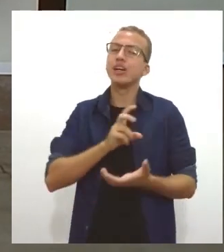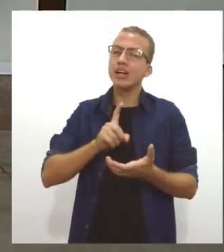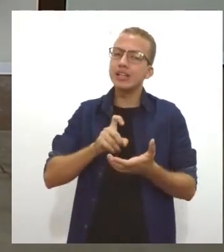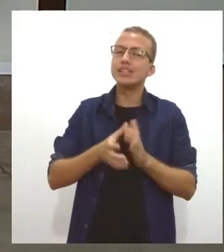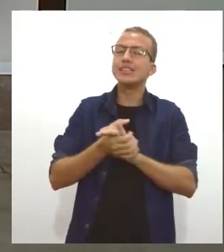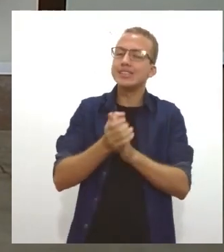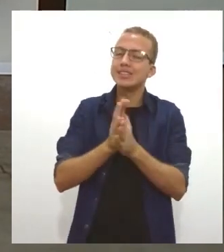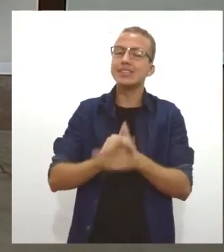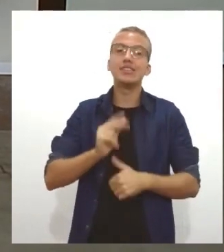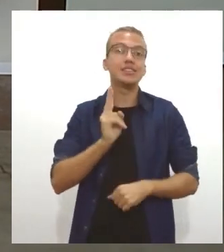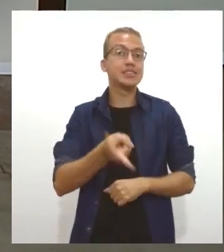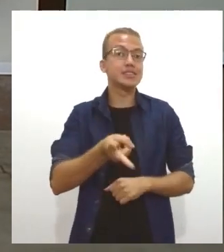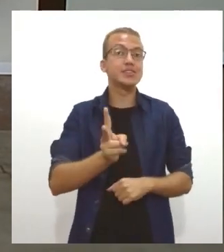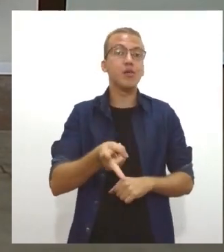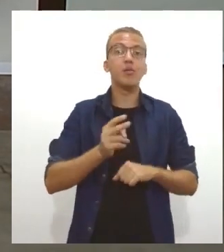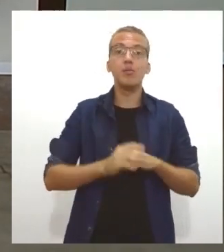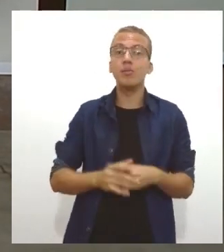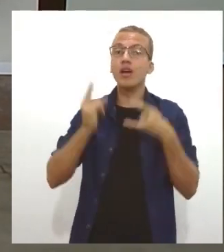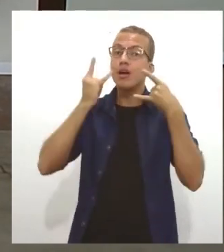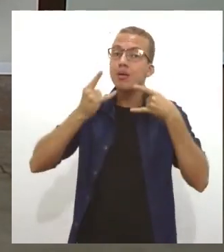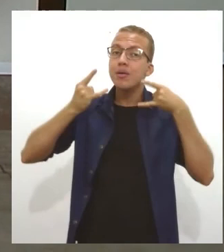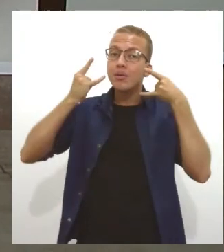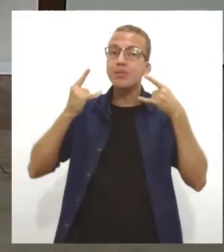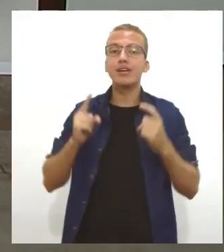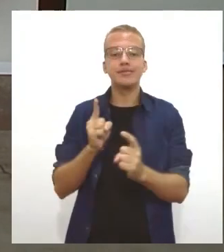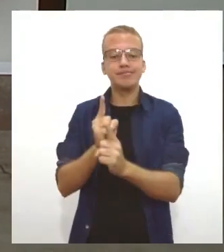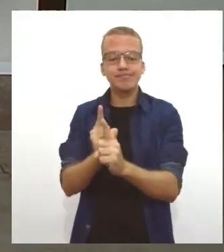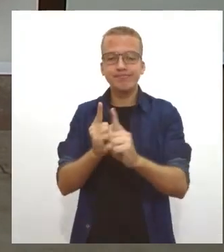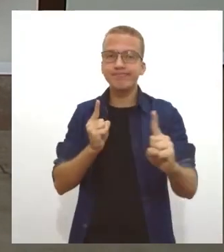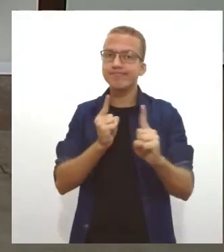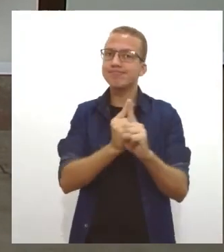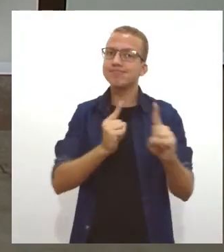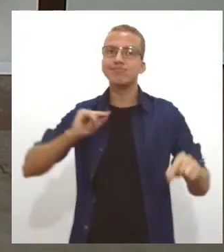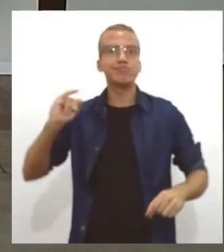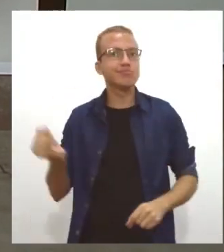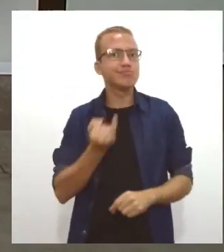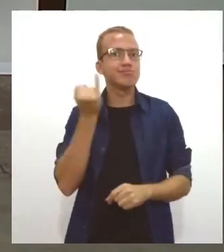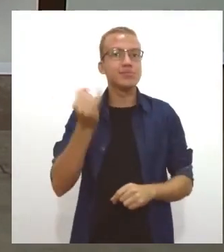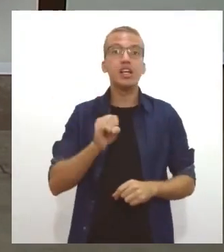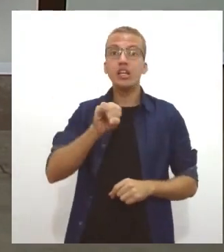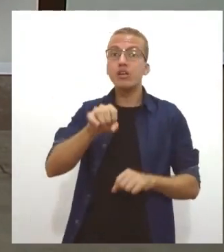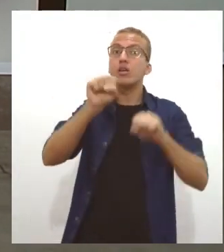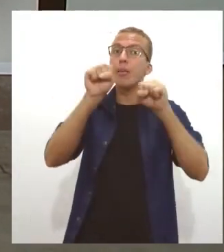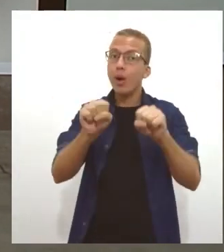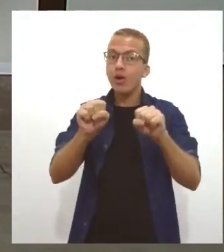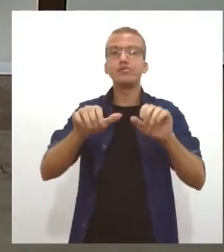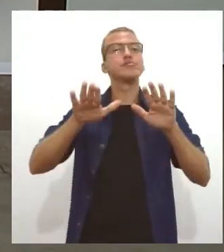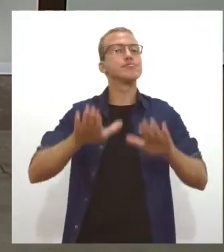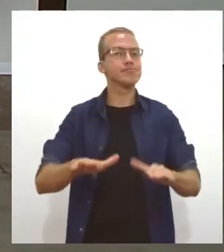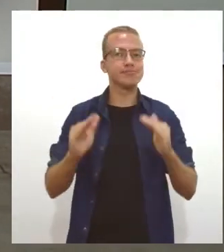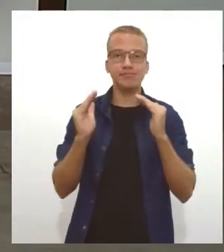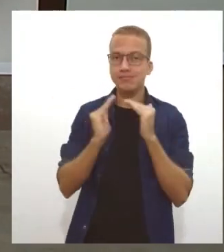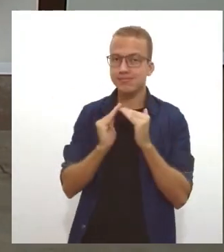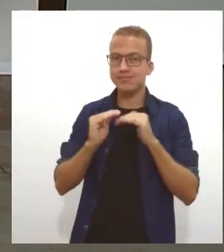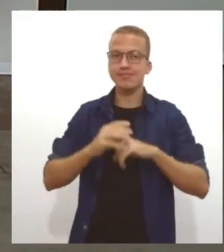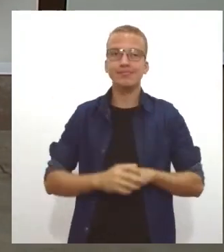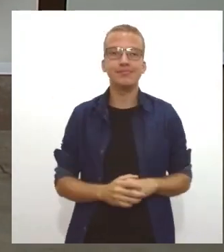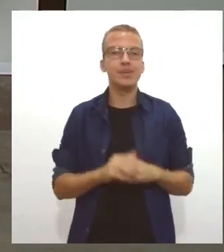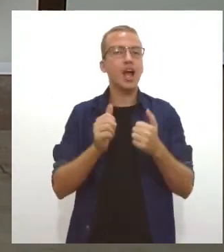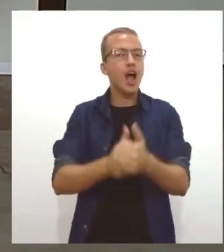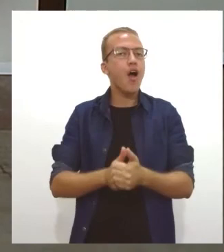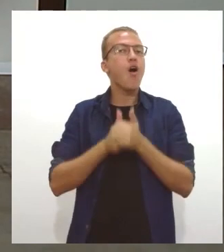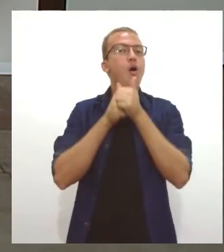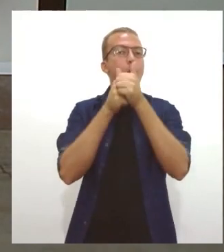ou líquido, use máscara corretamente, respeite o distanciamento social e, se puder, fique em casa. Também